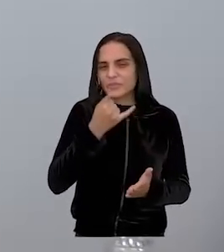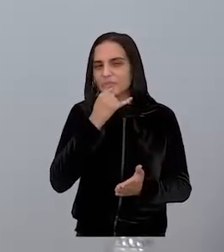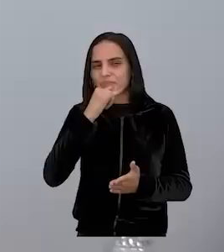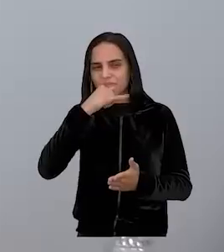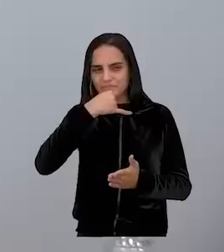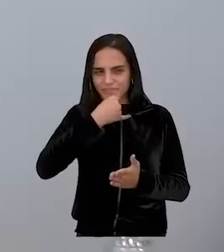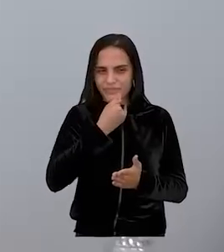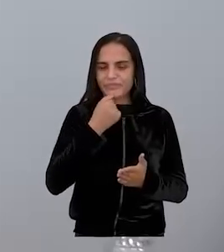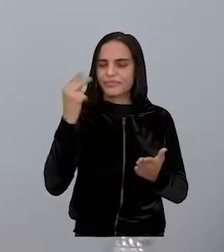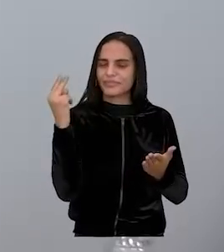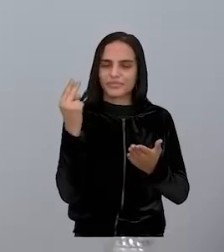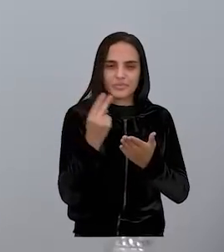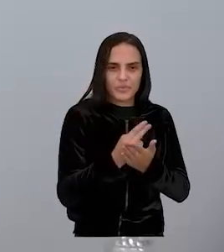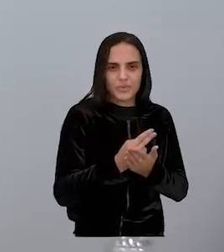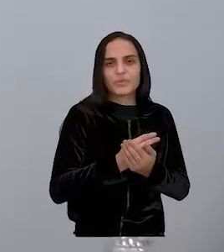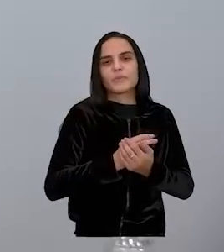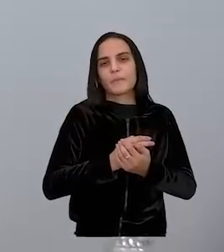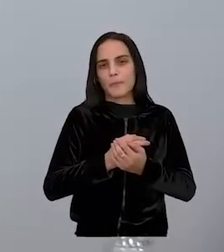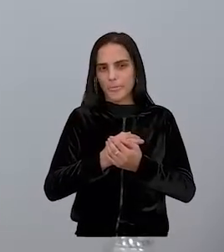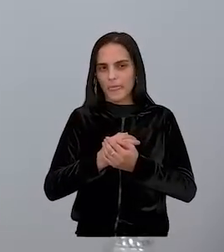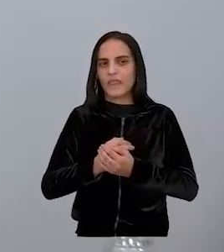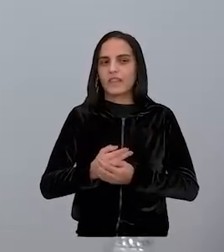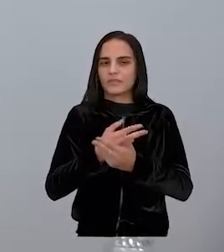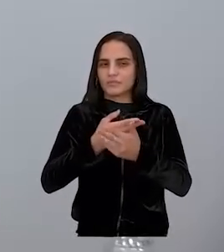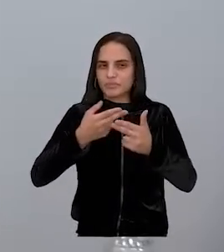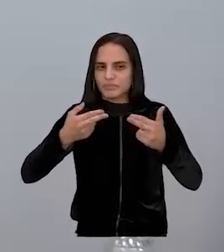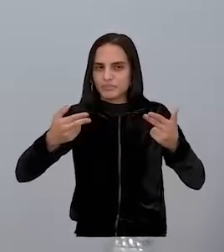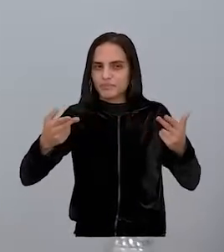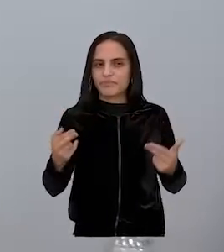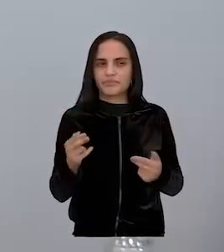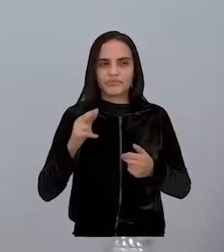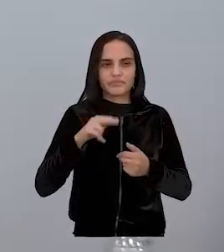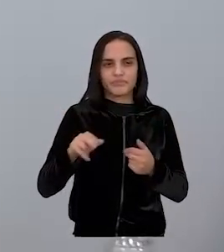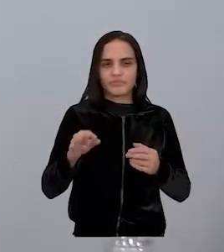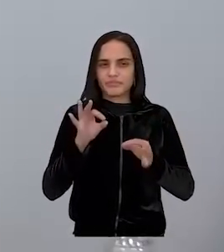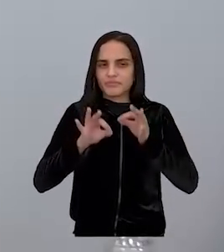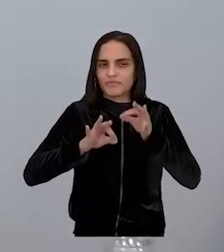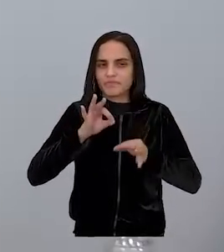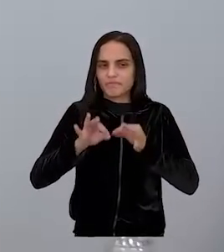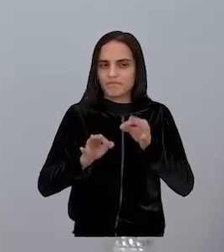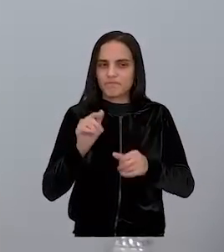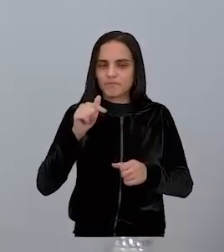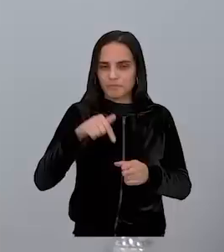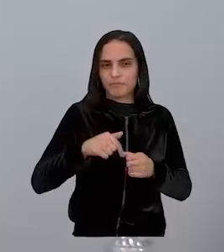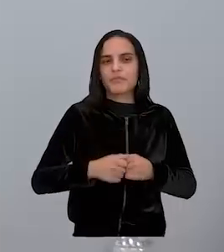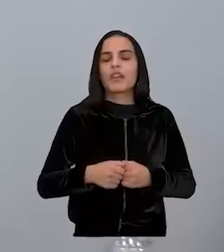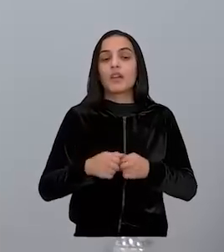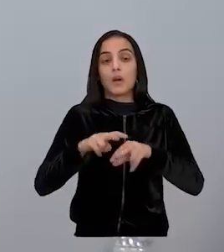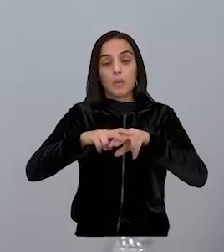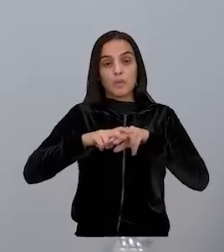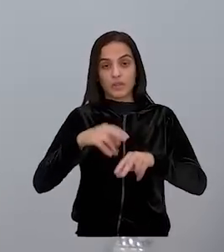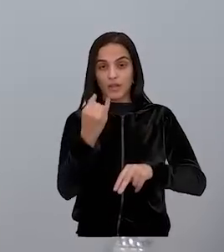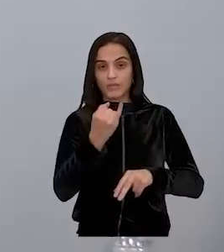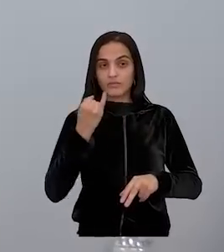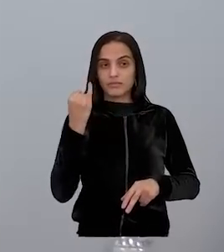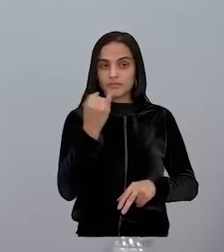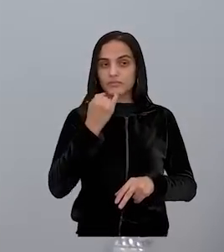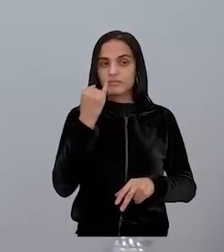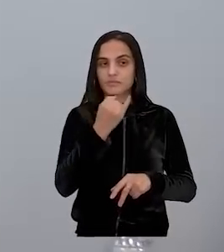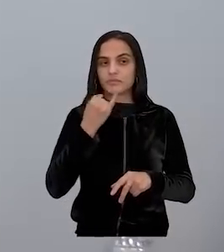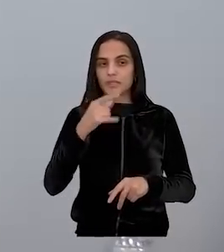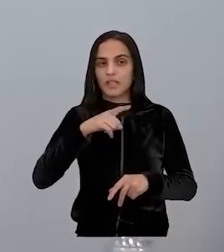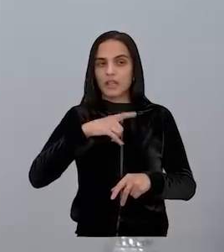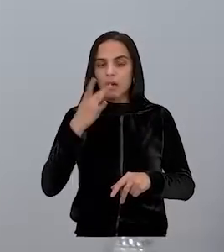muito trágico, né? As consequências são irreparáveis. Então, por isso que é muito importante estarmos atentos aí,